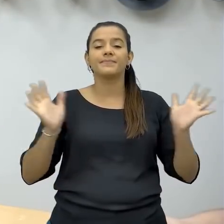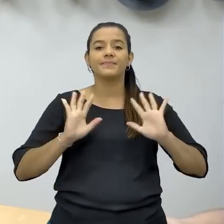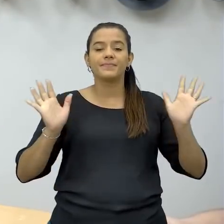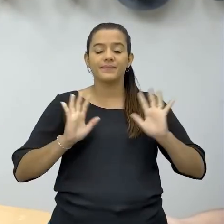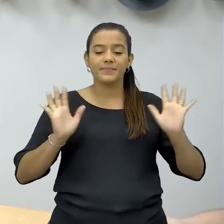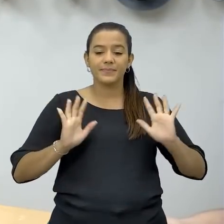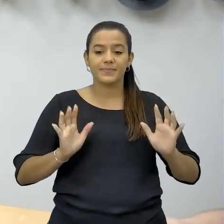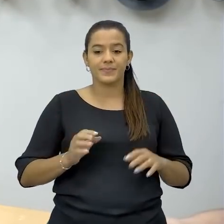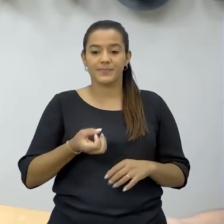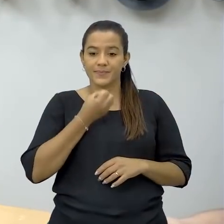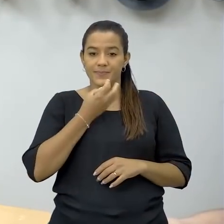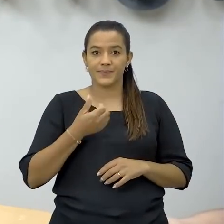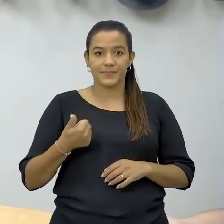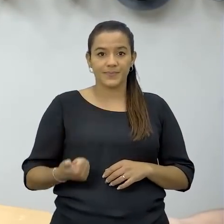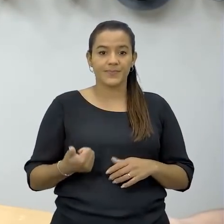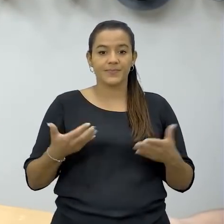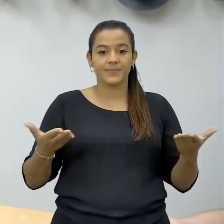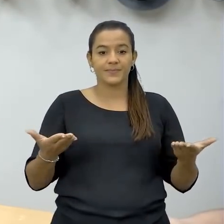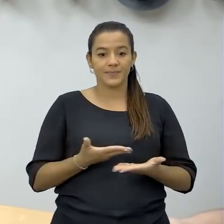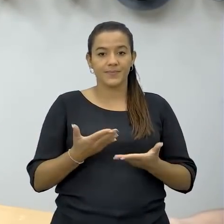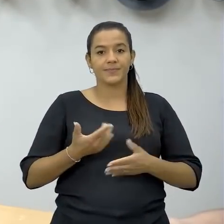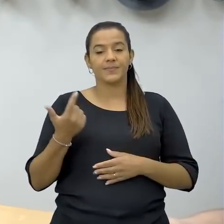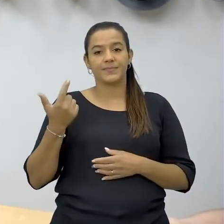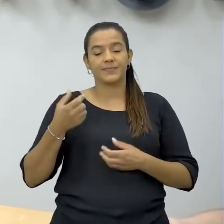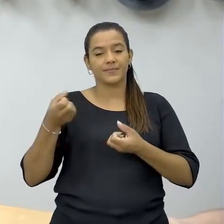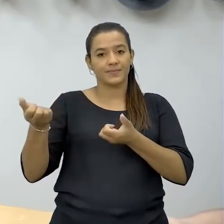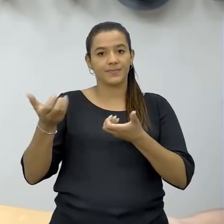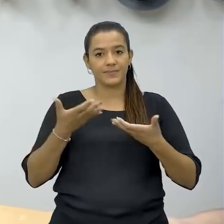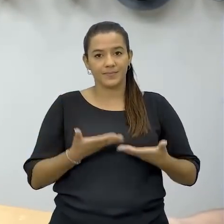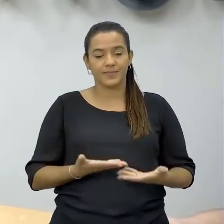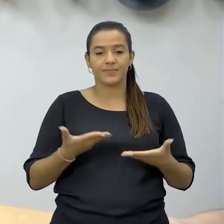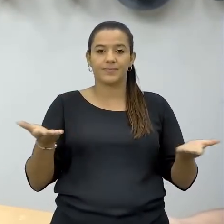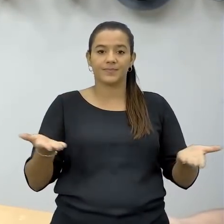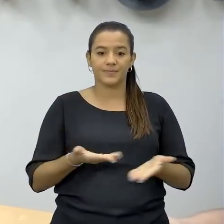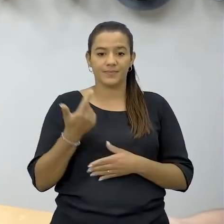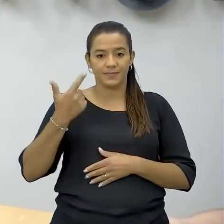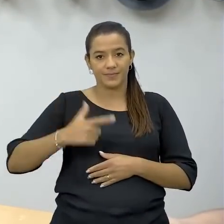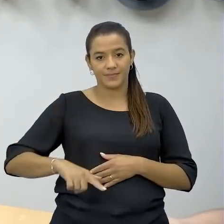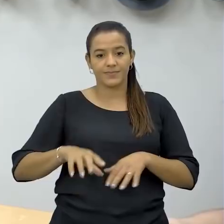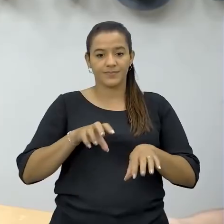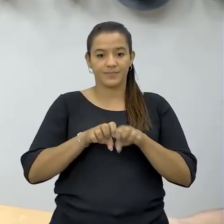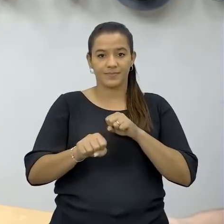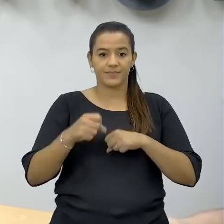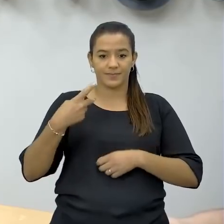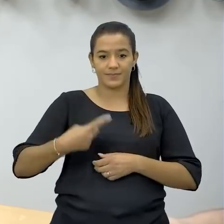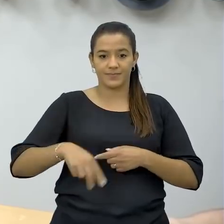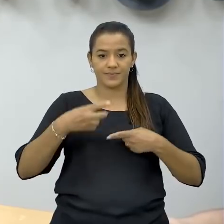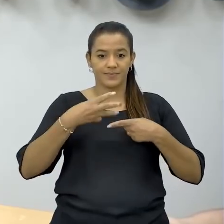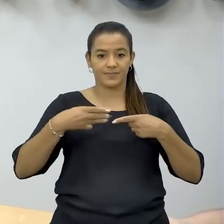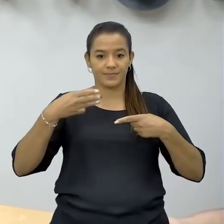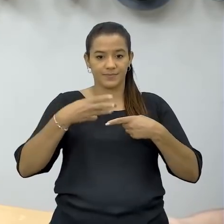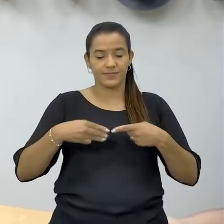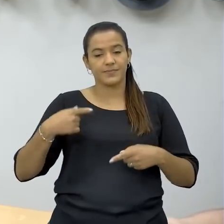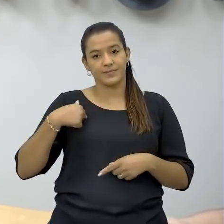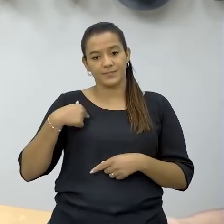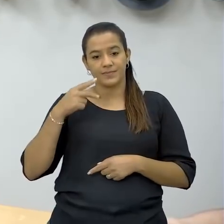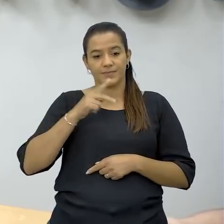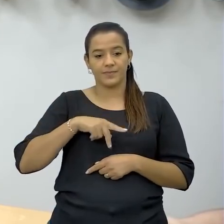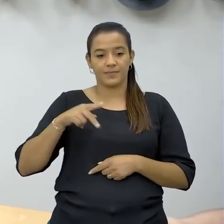Olá, professores. Sejam bem-vindos a mais uma formação aqui da EFAP. Eu sou o Marcos Paulo, sou professor da